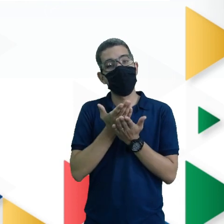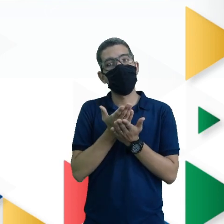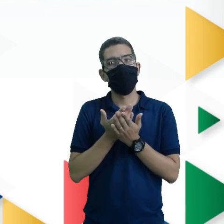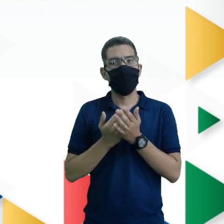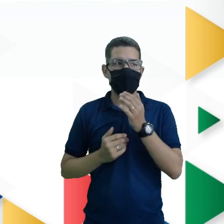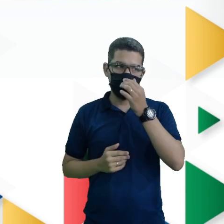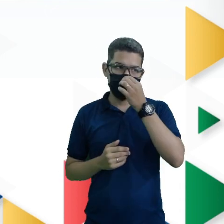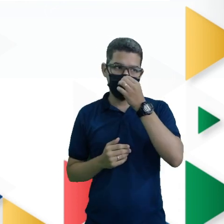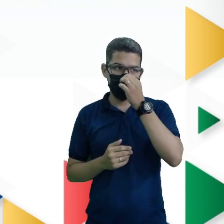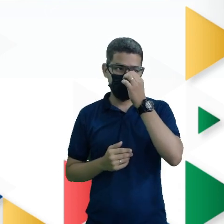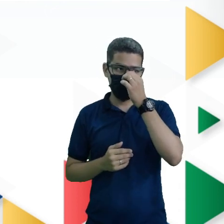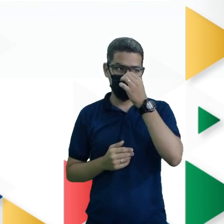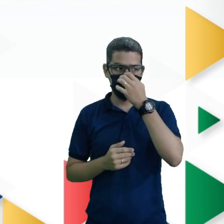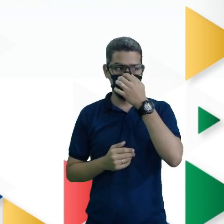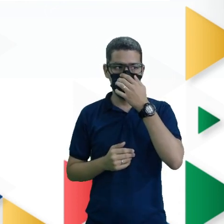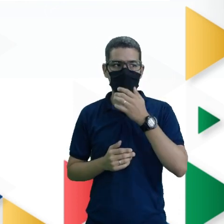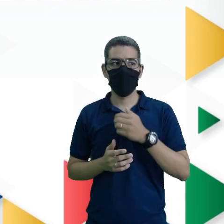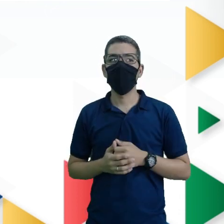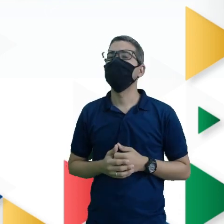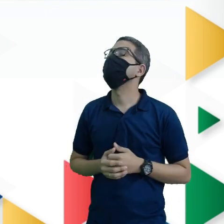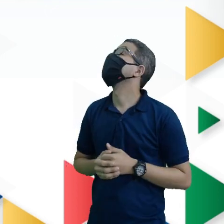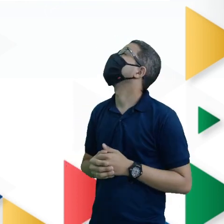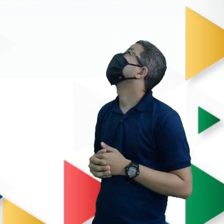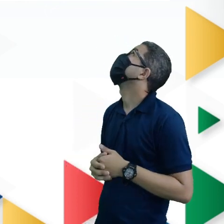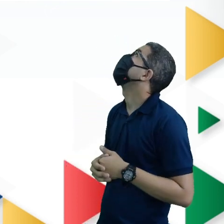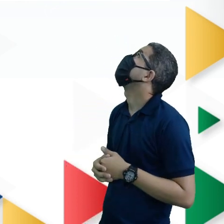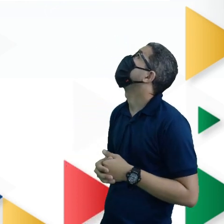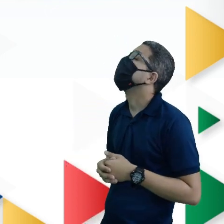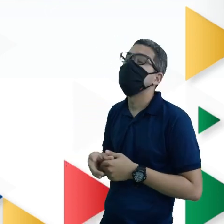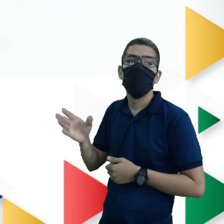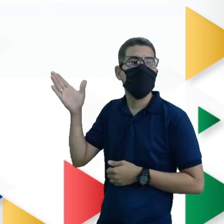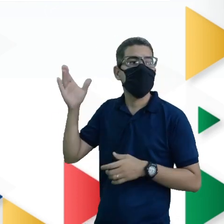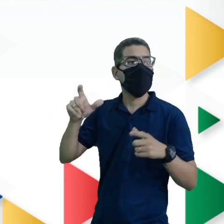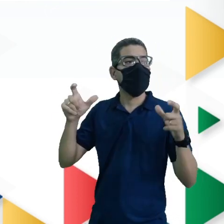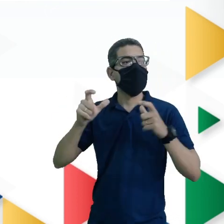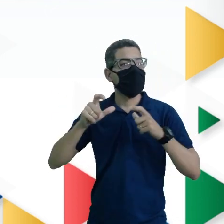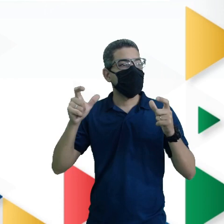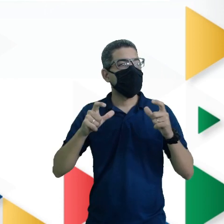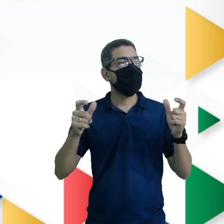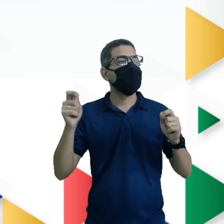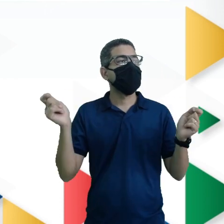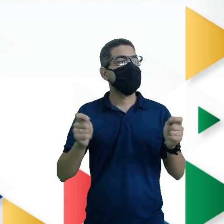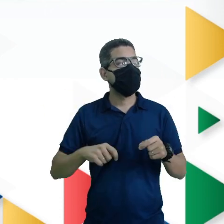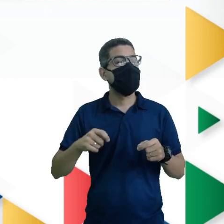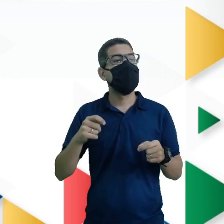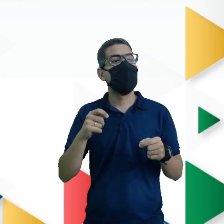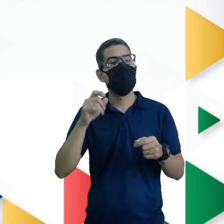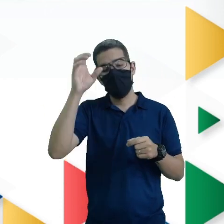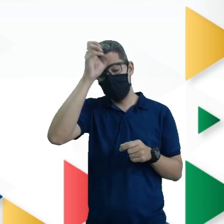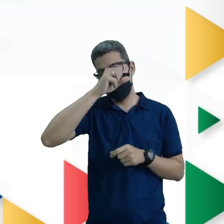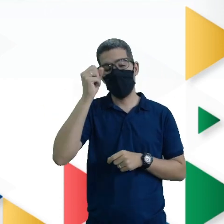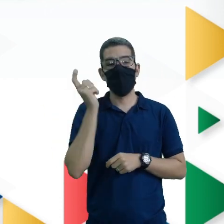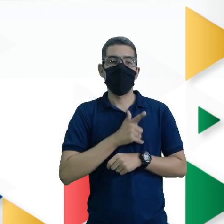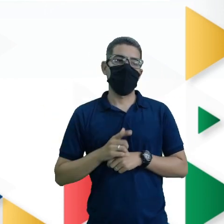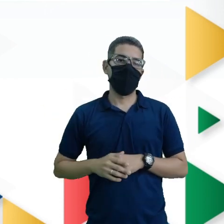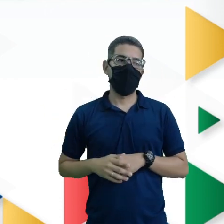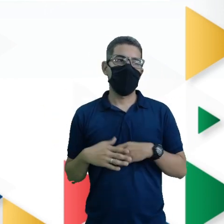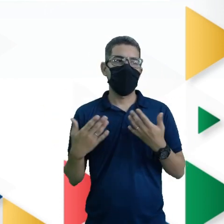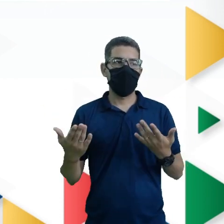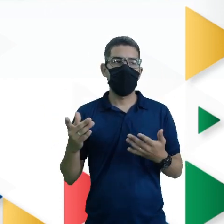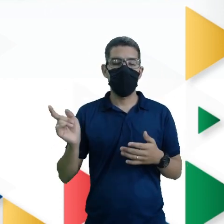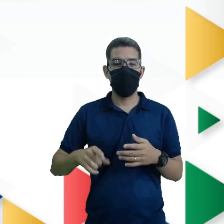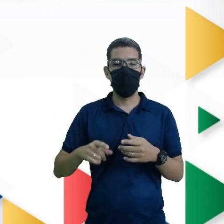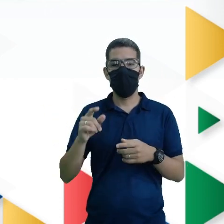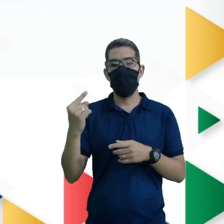fórmula aí, ó. Inclinação, altura e comprimento. Então a inclinação vai estar diretamente ligada a altura vezes